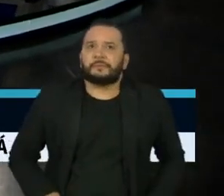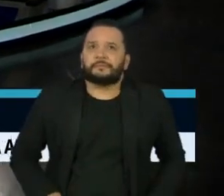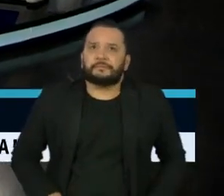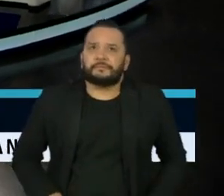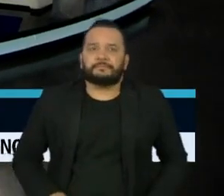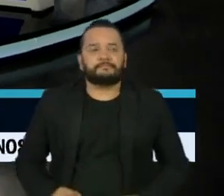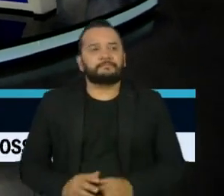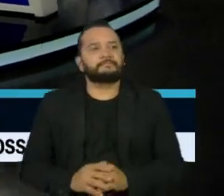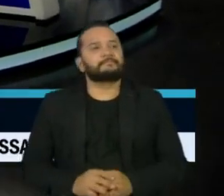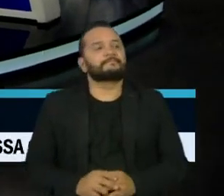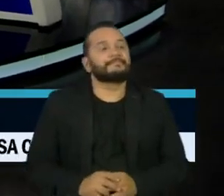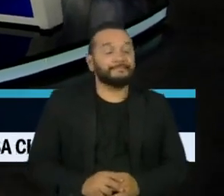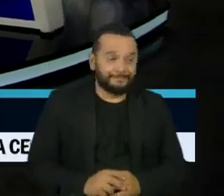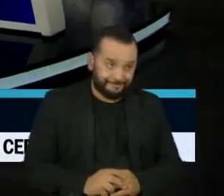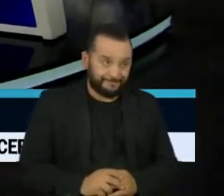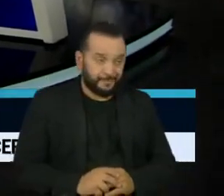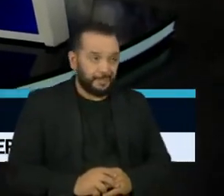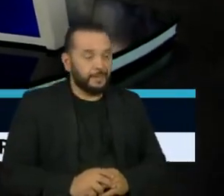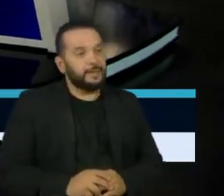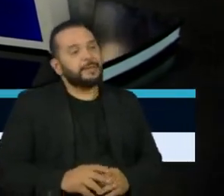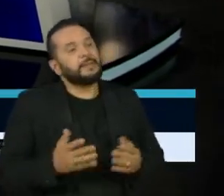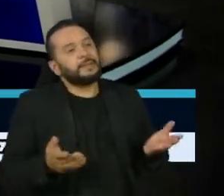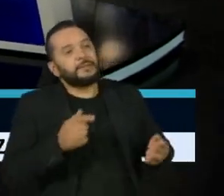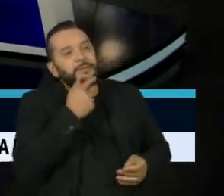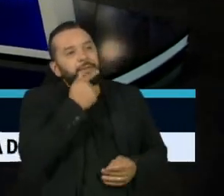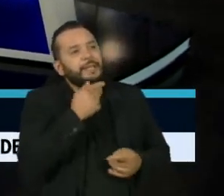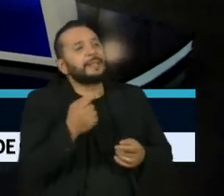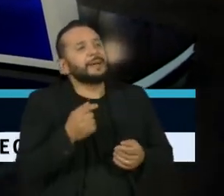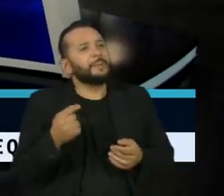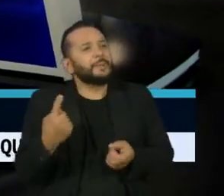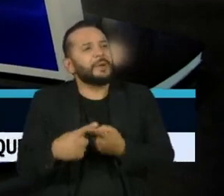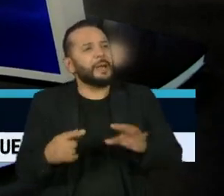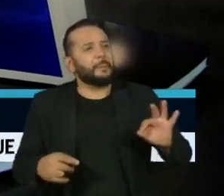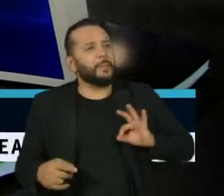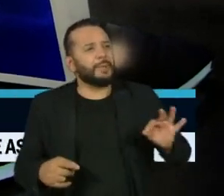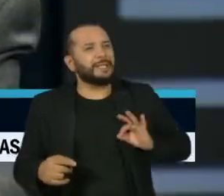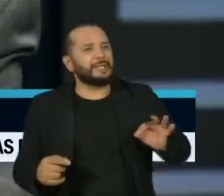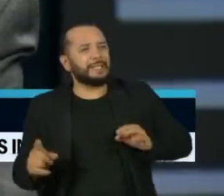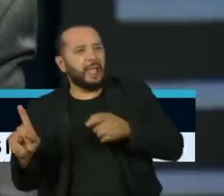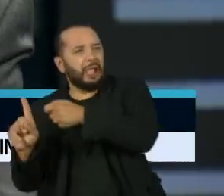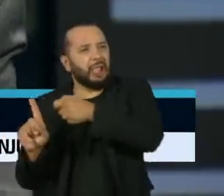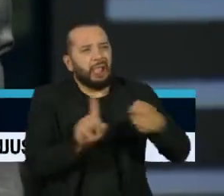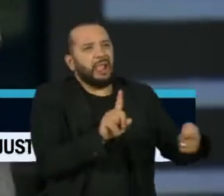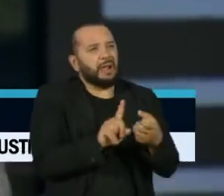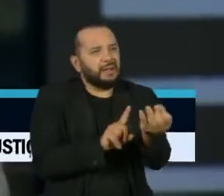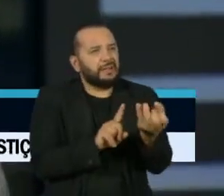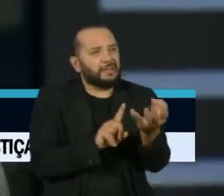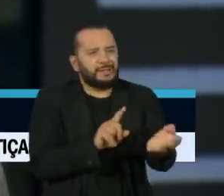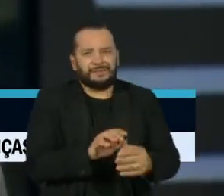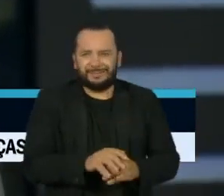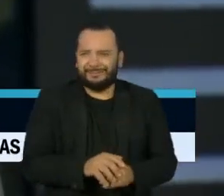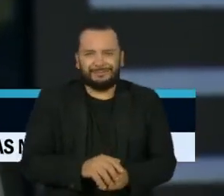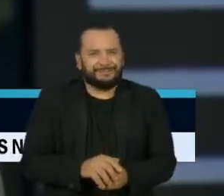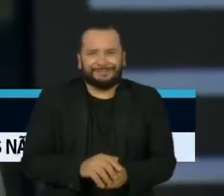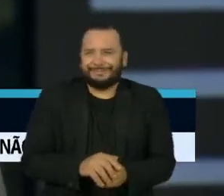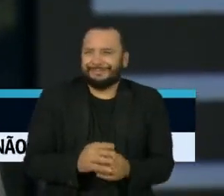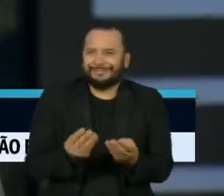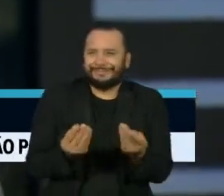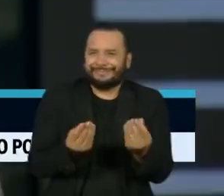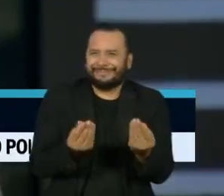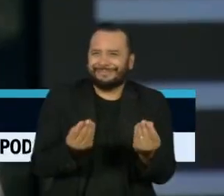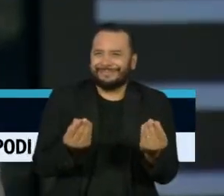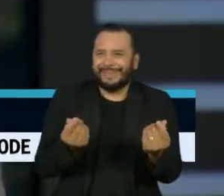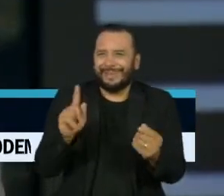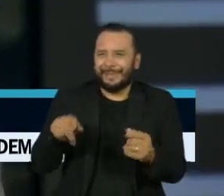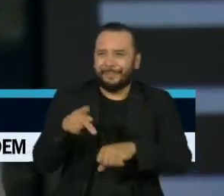Vila, existe algum ponto que justifique a intimação à professora? Não, isso aí não se resolve questões pedagógicas na polícia.